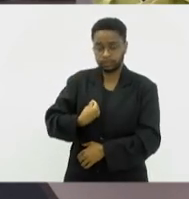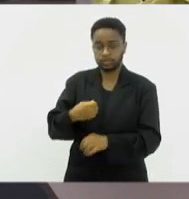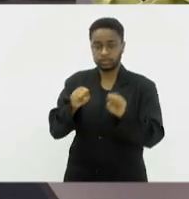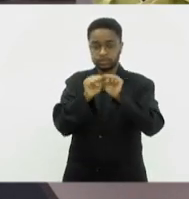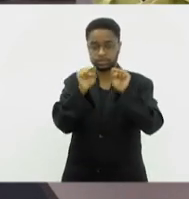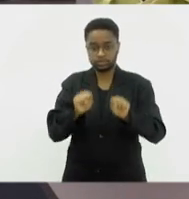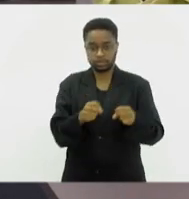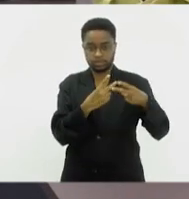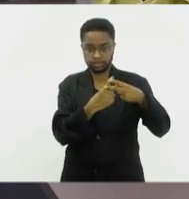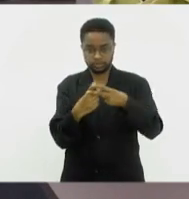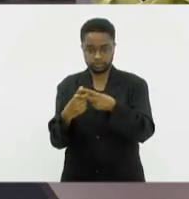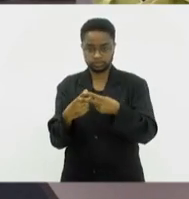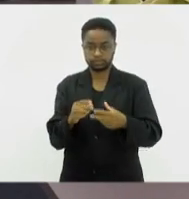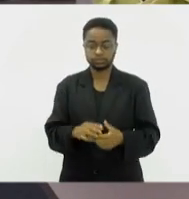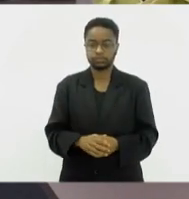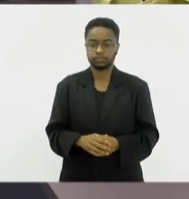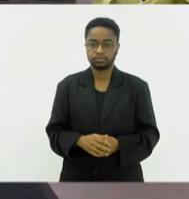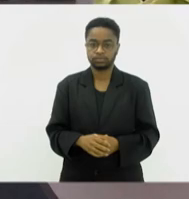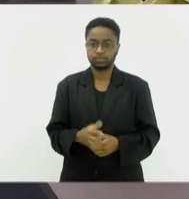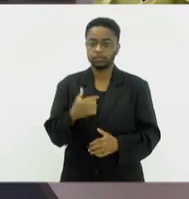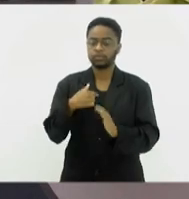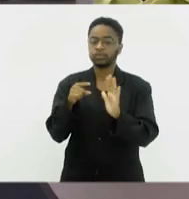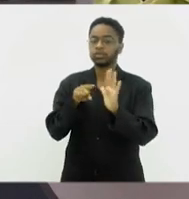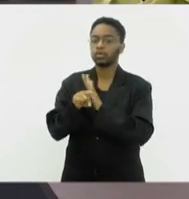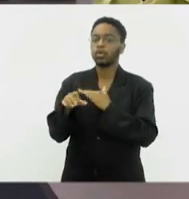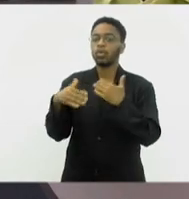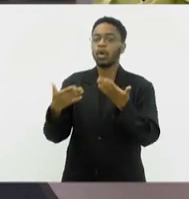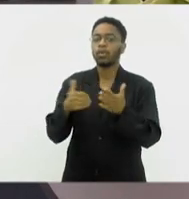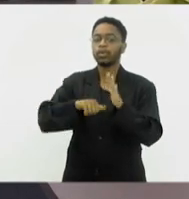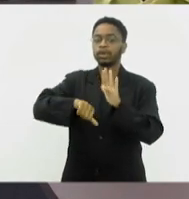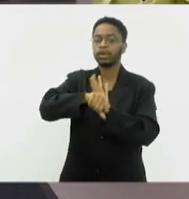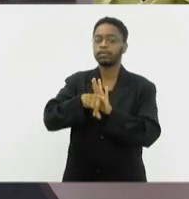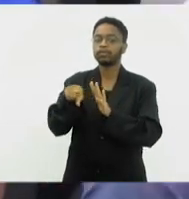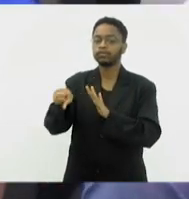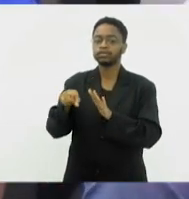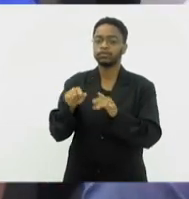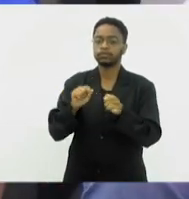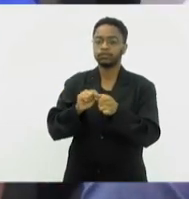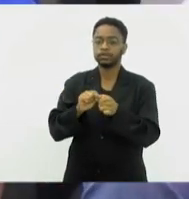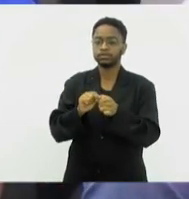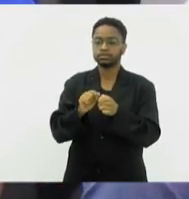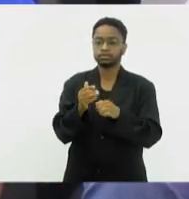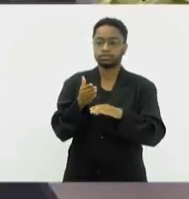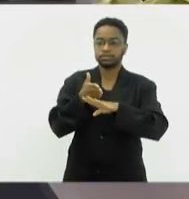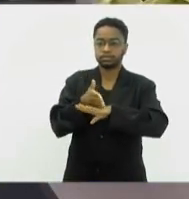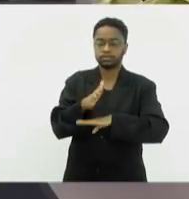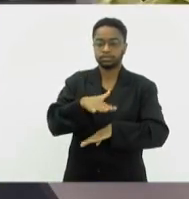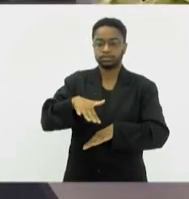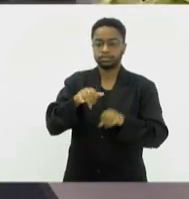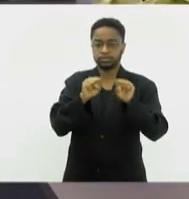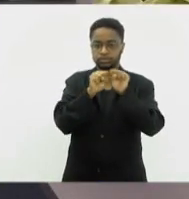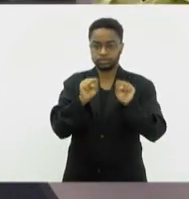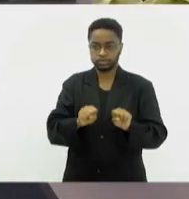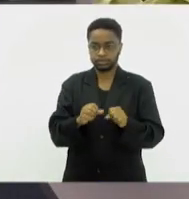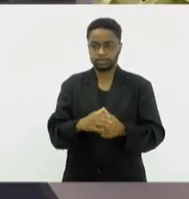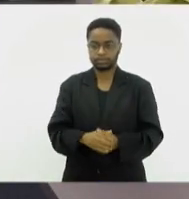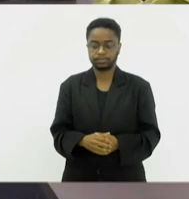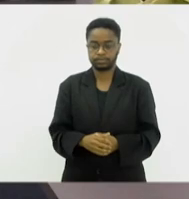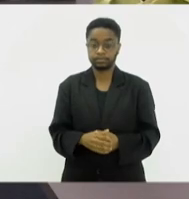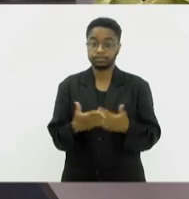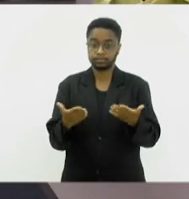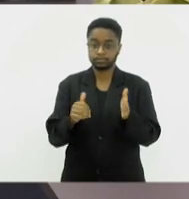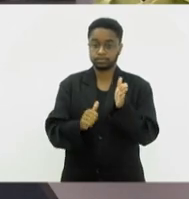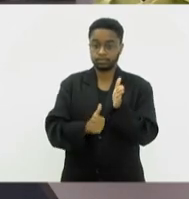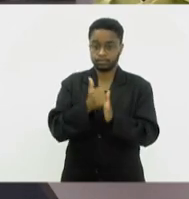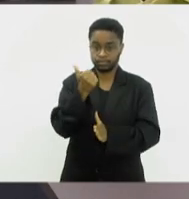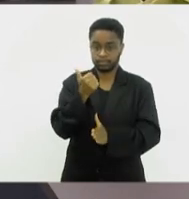carcerário. Sim. Qual foi o delito que o senhor cometeu para ingressar no sistema? Então, a primeira vez, né, eu